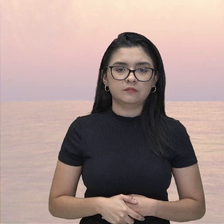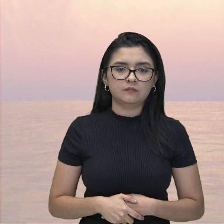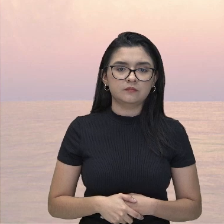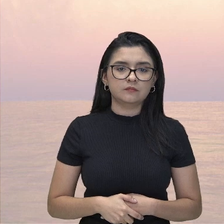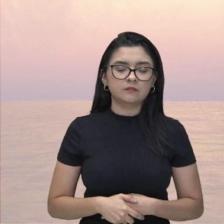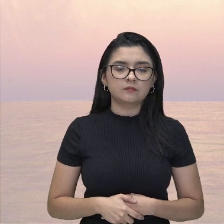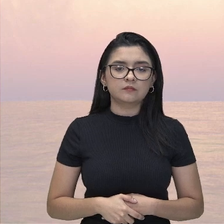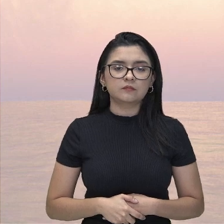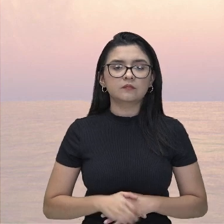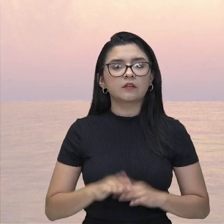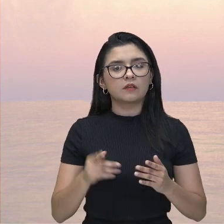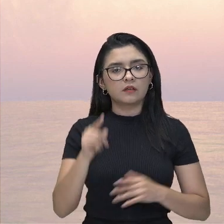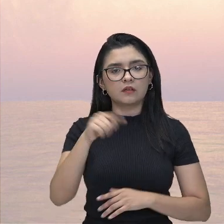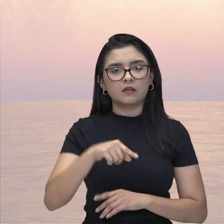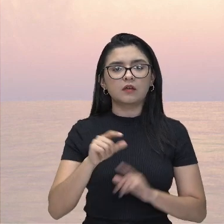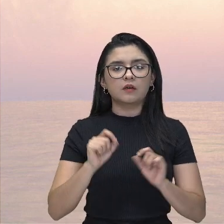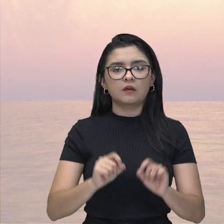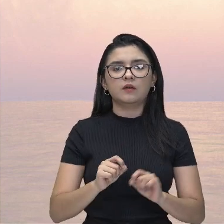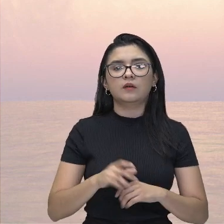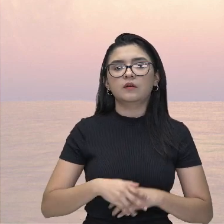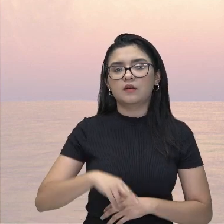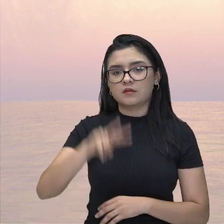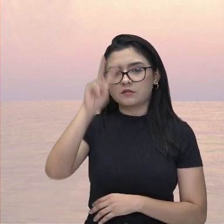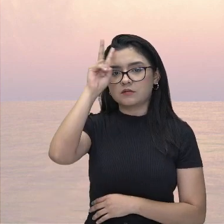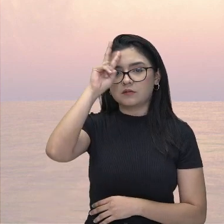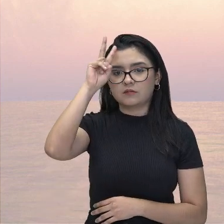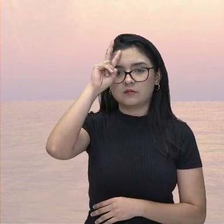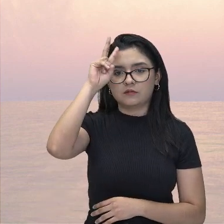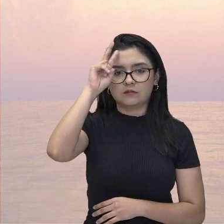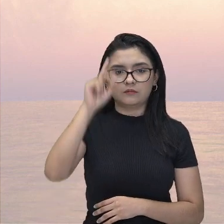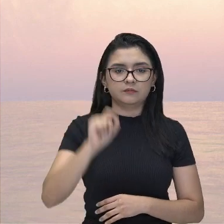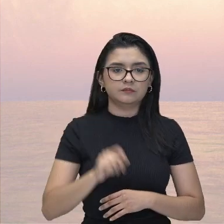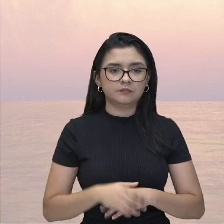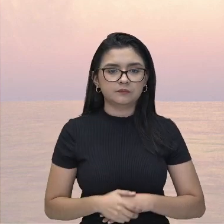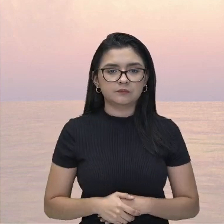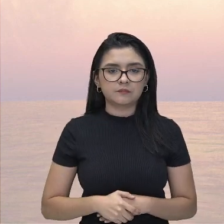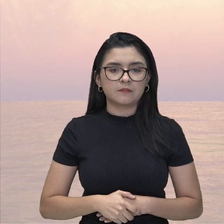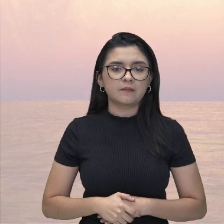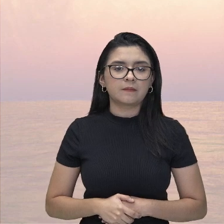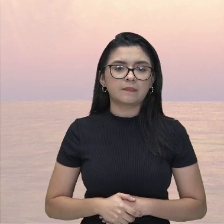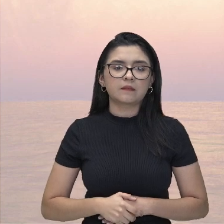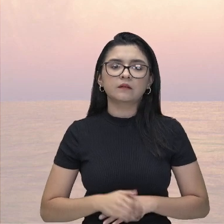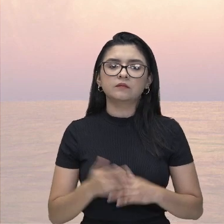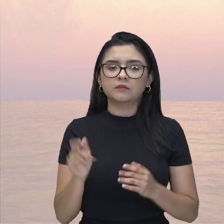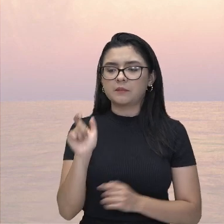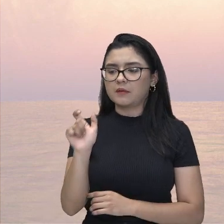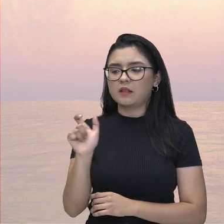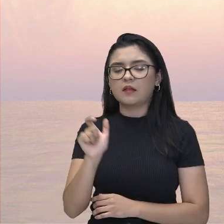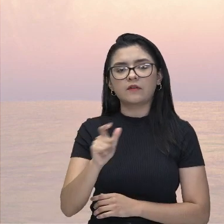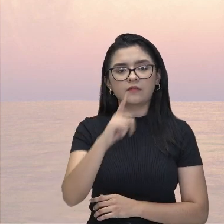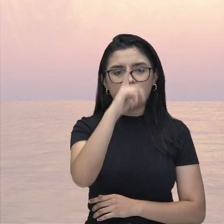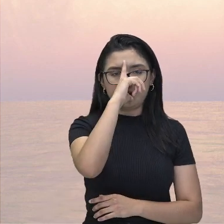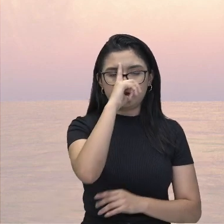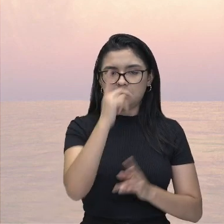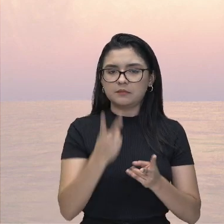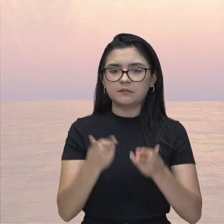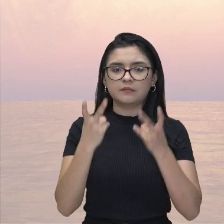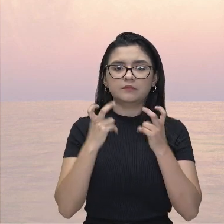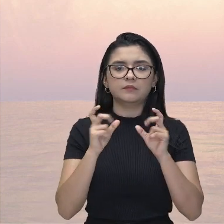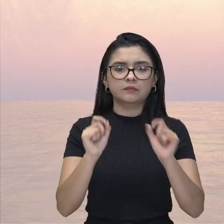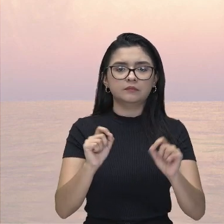nós a segunda-feira ok martias Aqui é latim de novo percebam